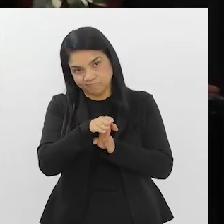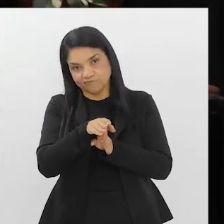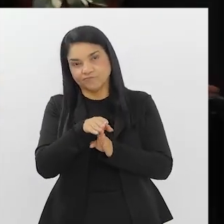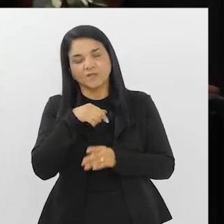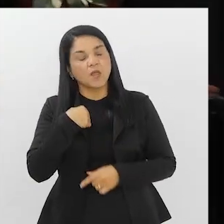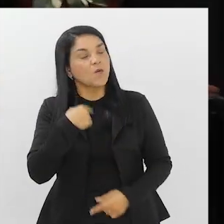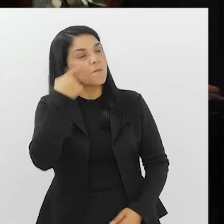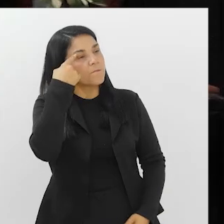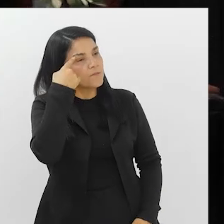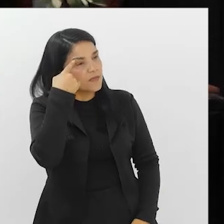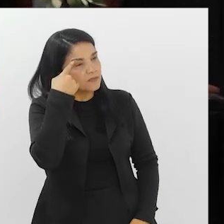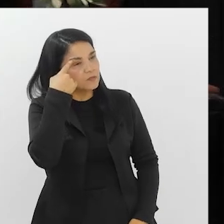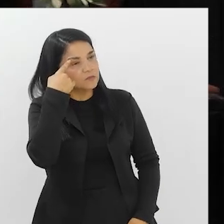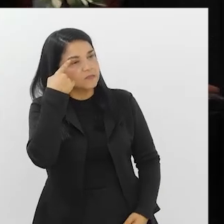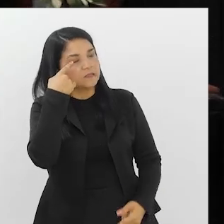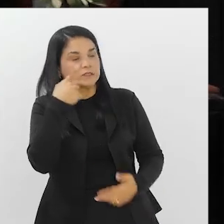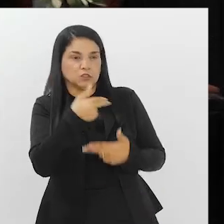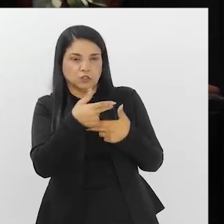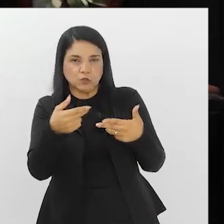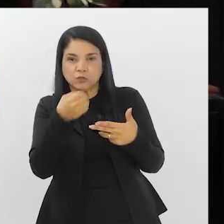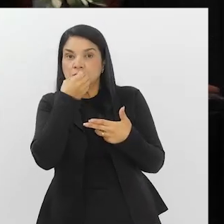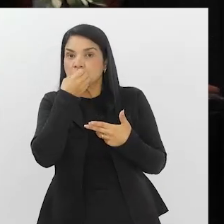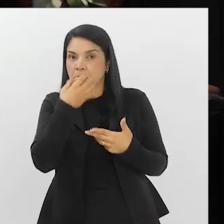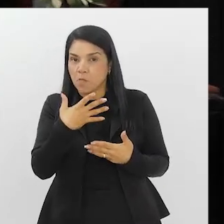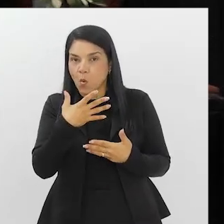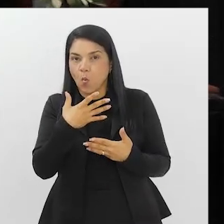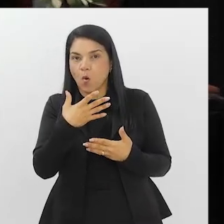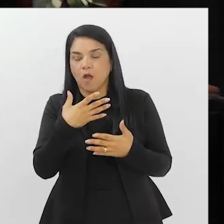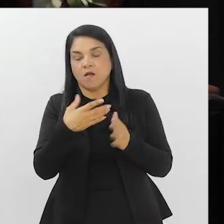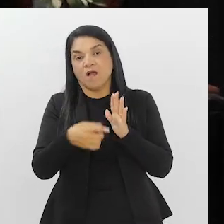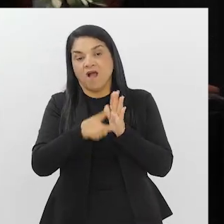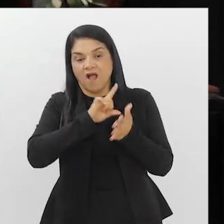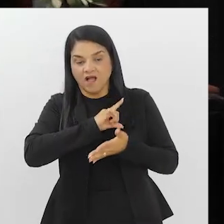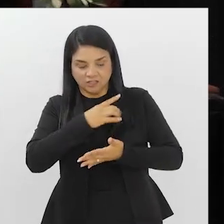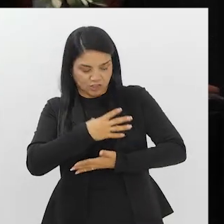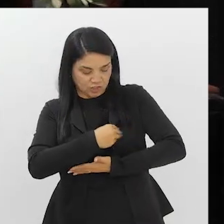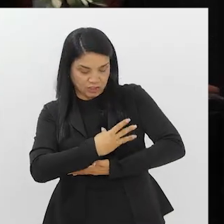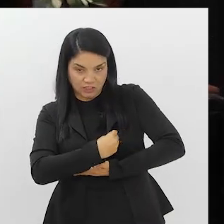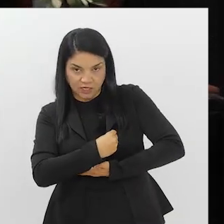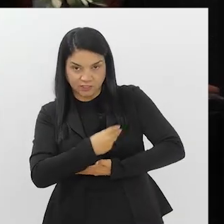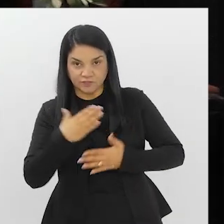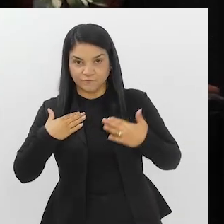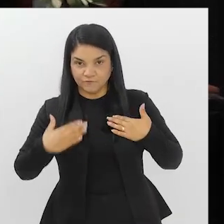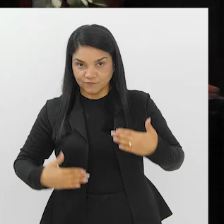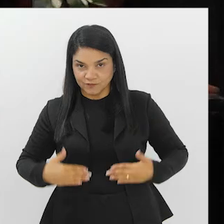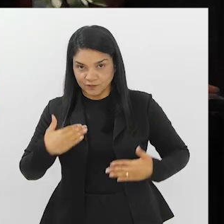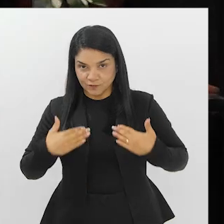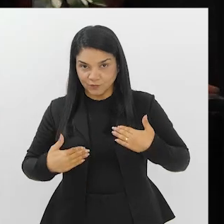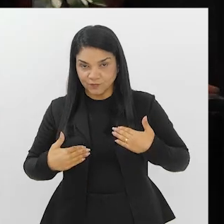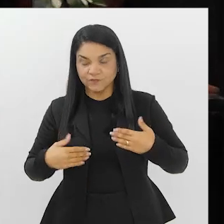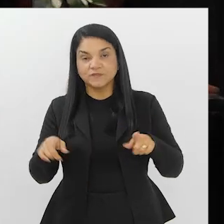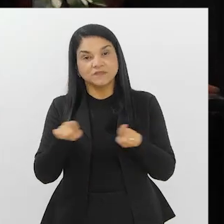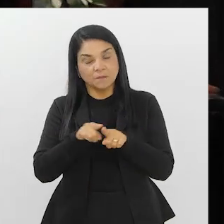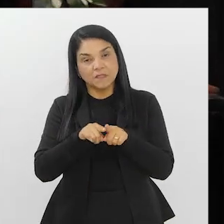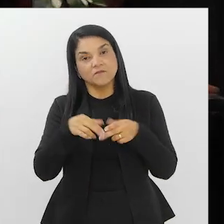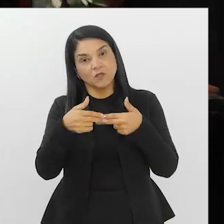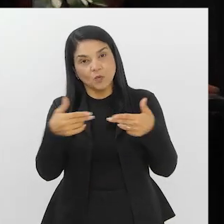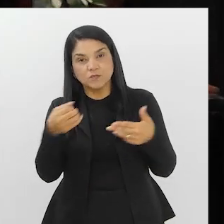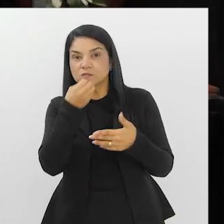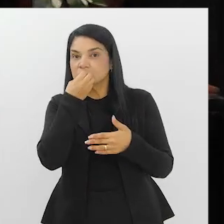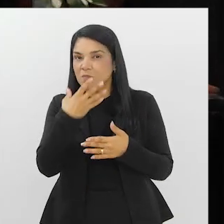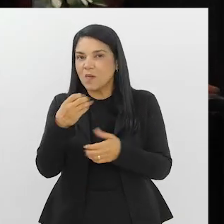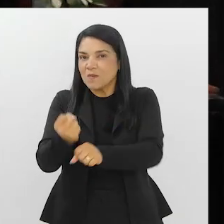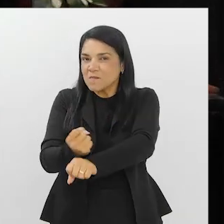também, eu imagino que além de todos esses benefícios que a priori são físicos, deve existir também o